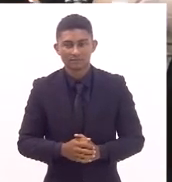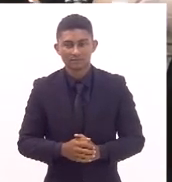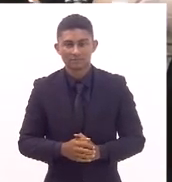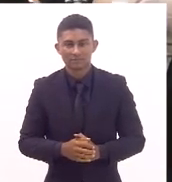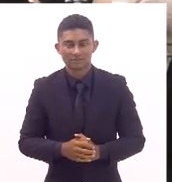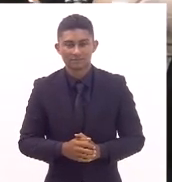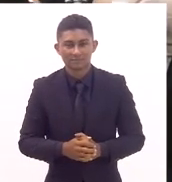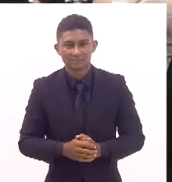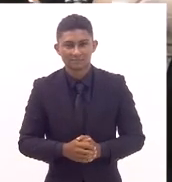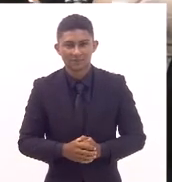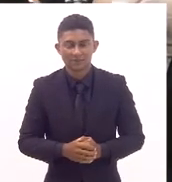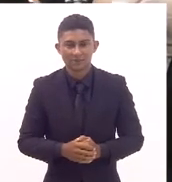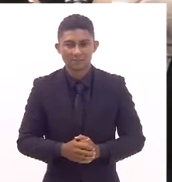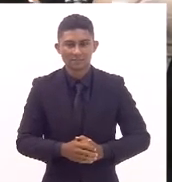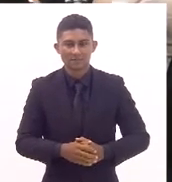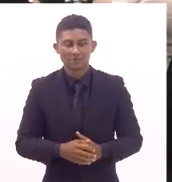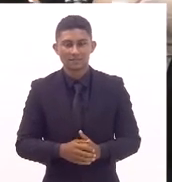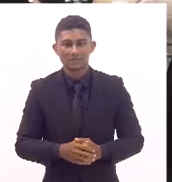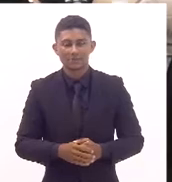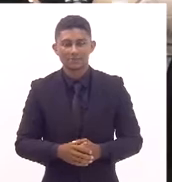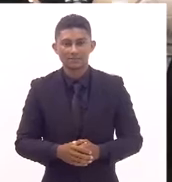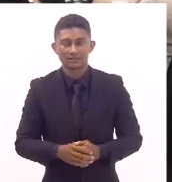E aí